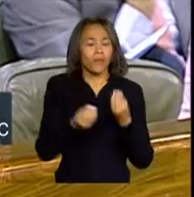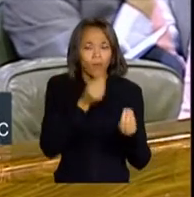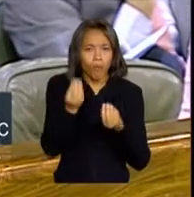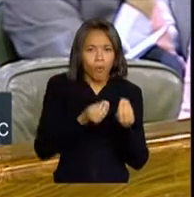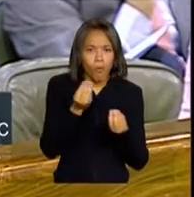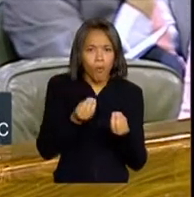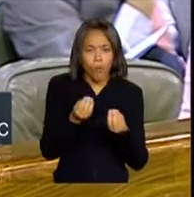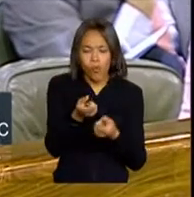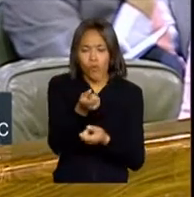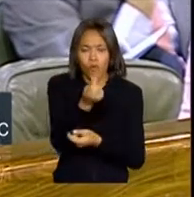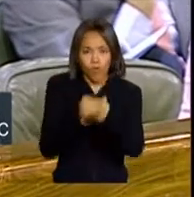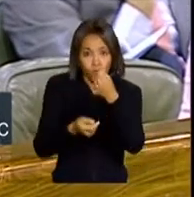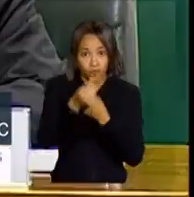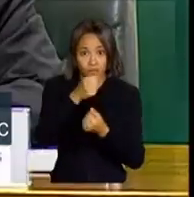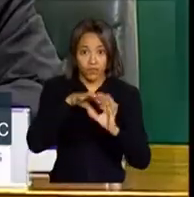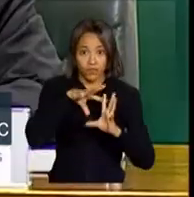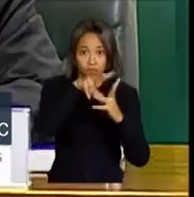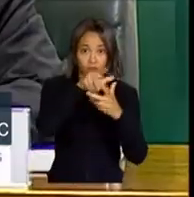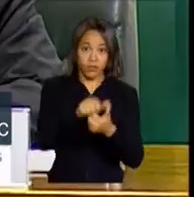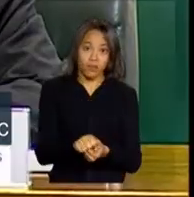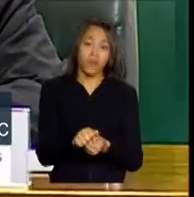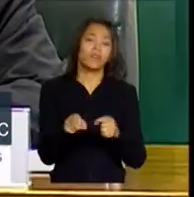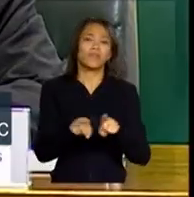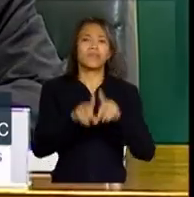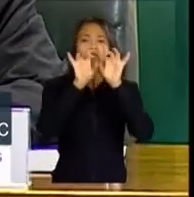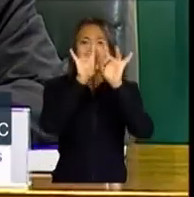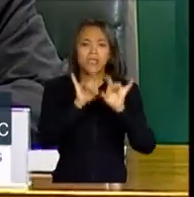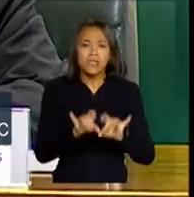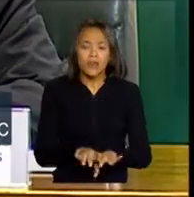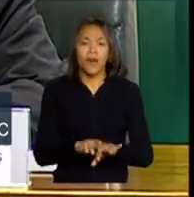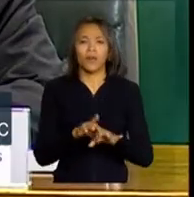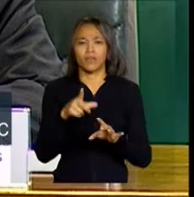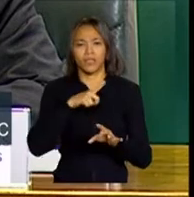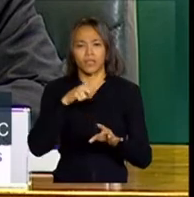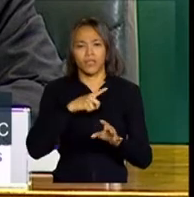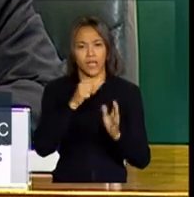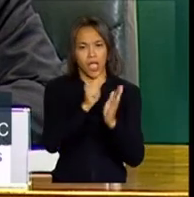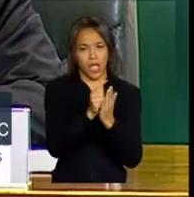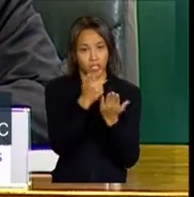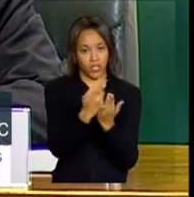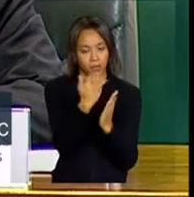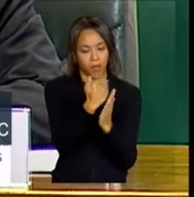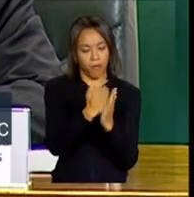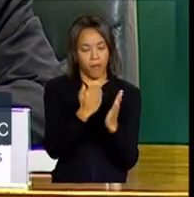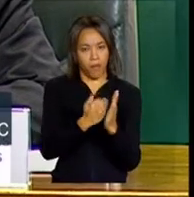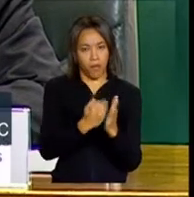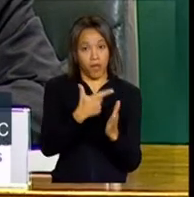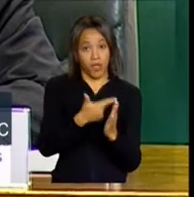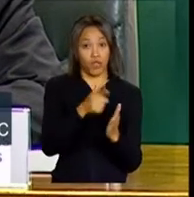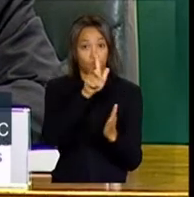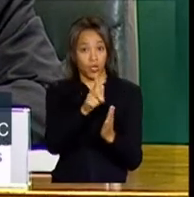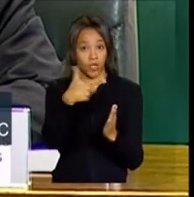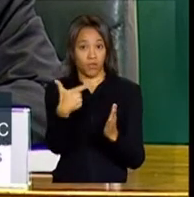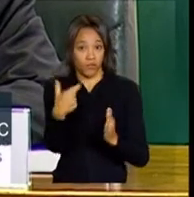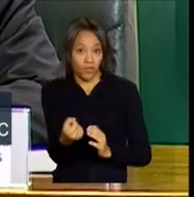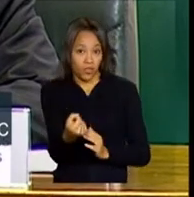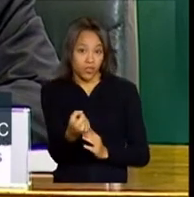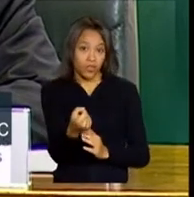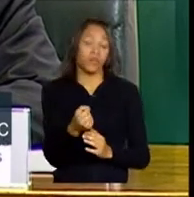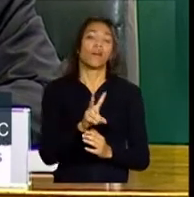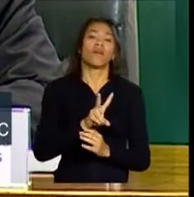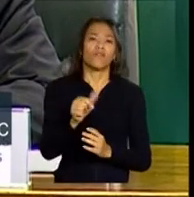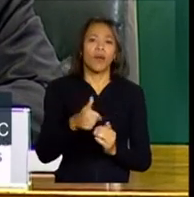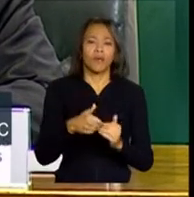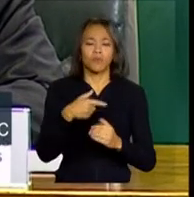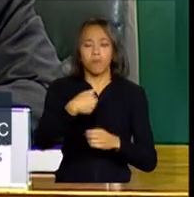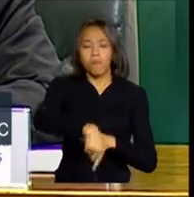sistema financeiro internacional em especial aquelas que integram agenda do G20 o Instituto Rio Branco dará início